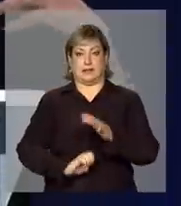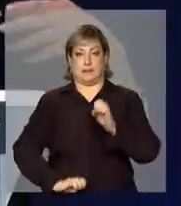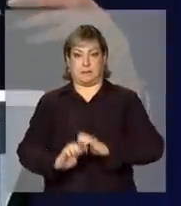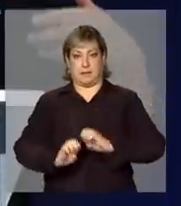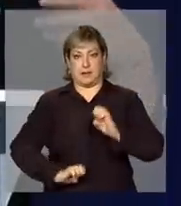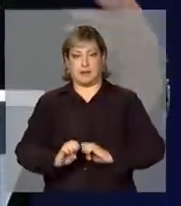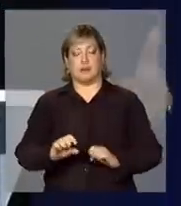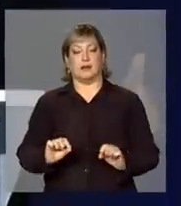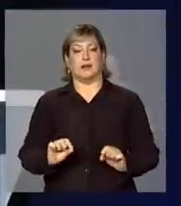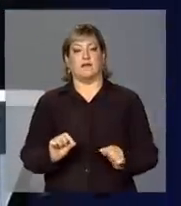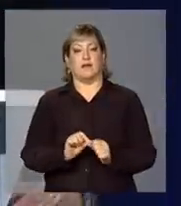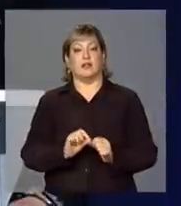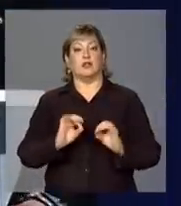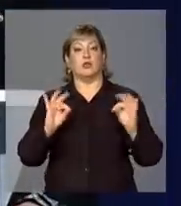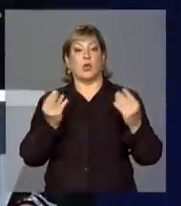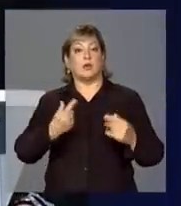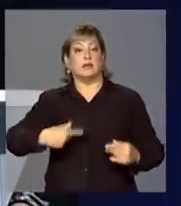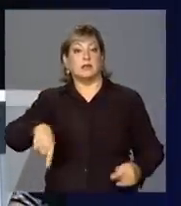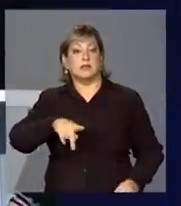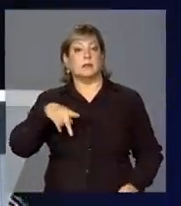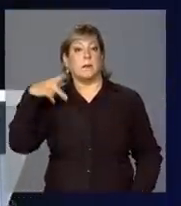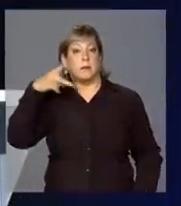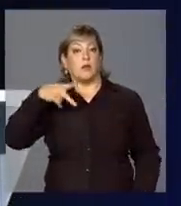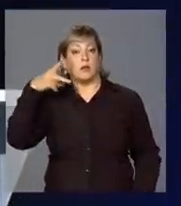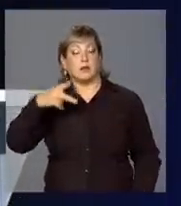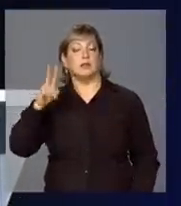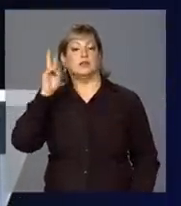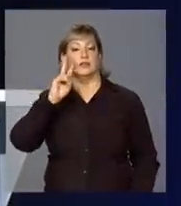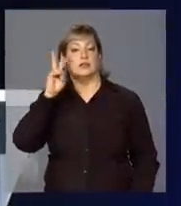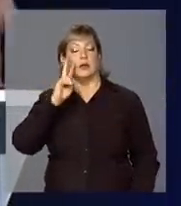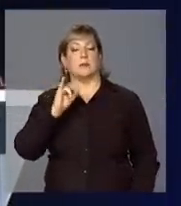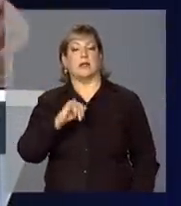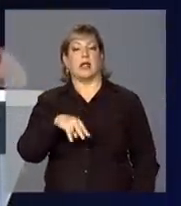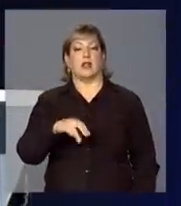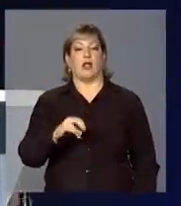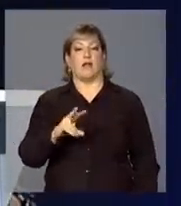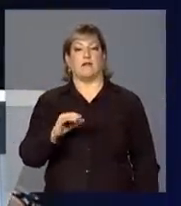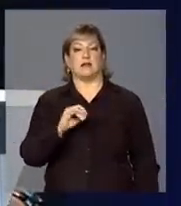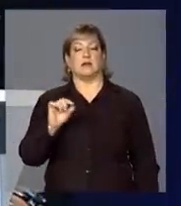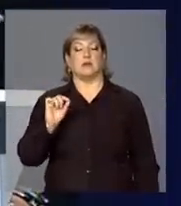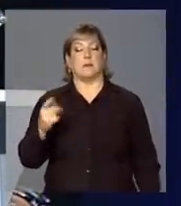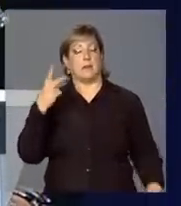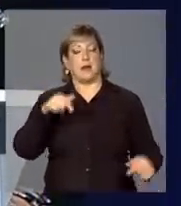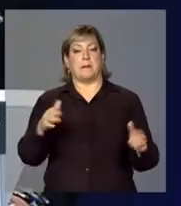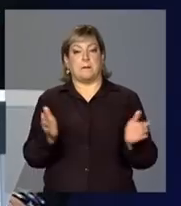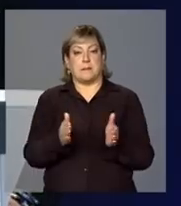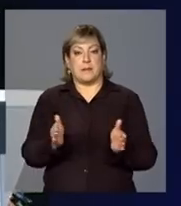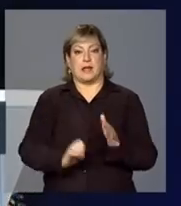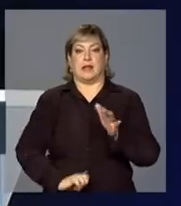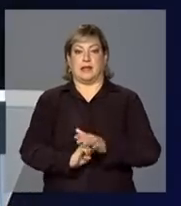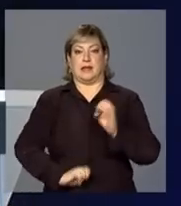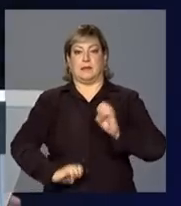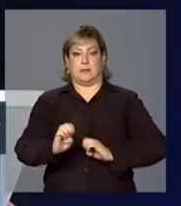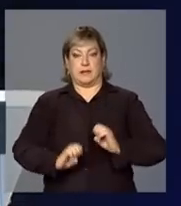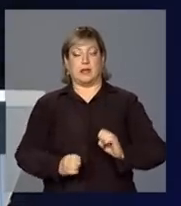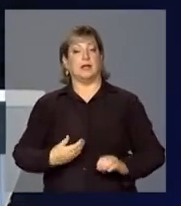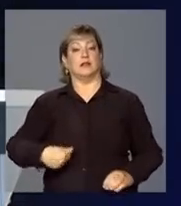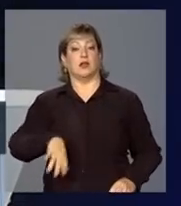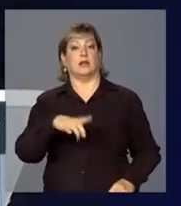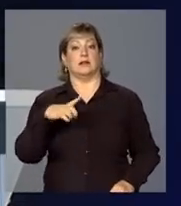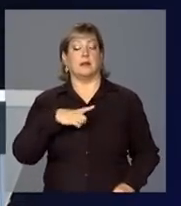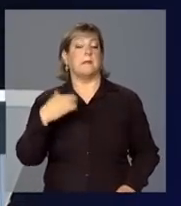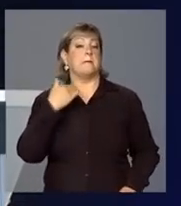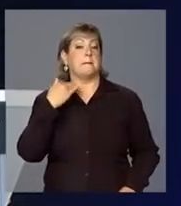desdobrar todas essas políticas no que se refere à inovação para as pequenas empresas. Temos os